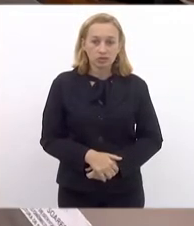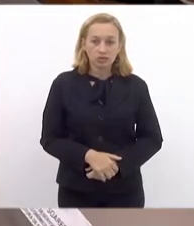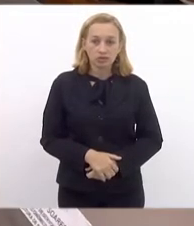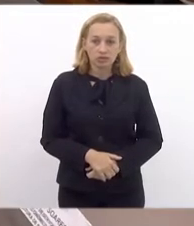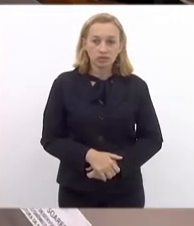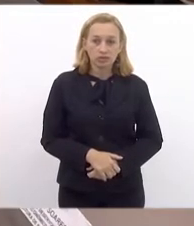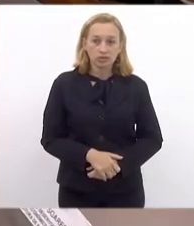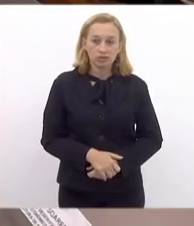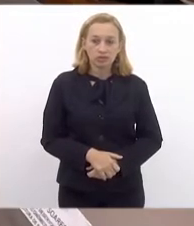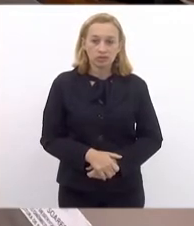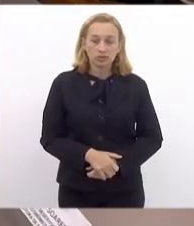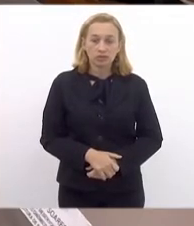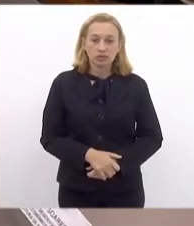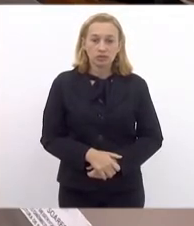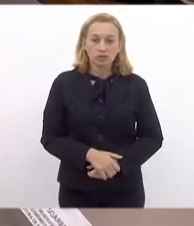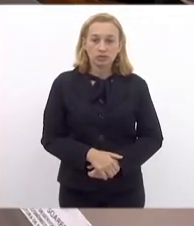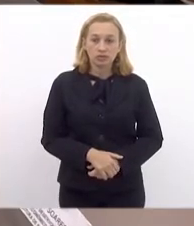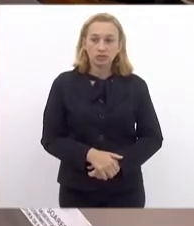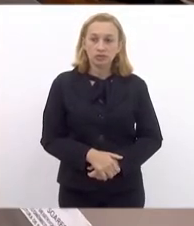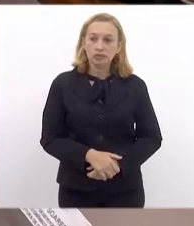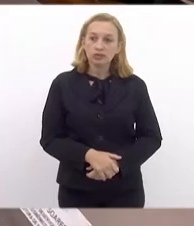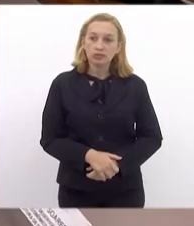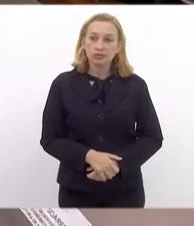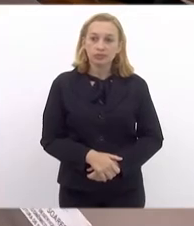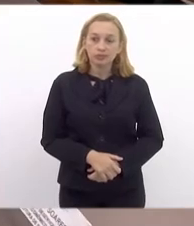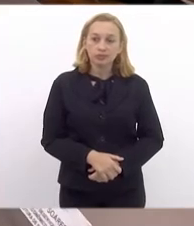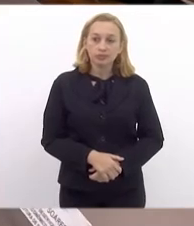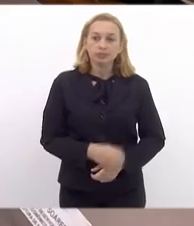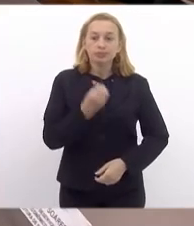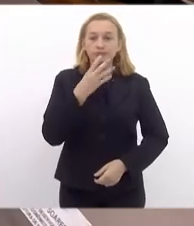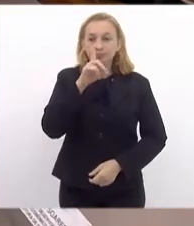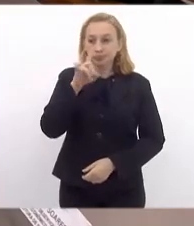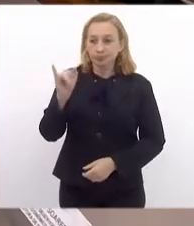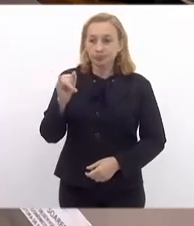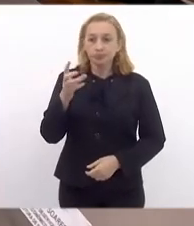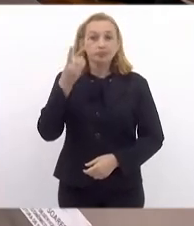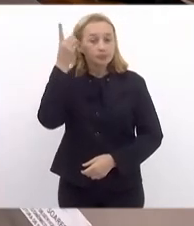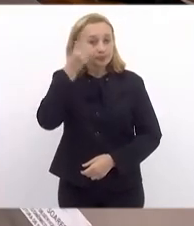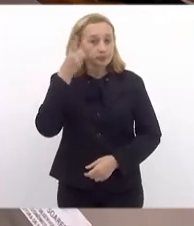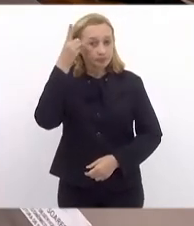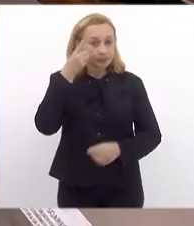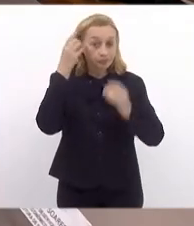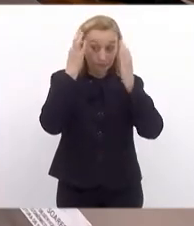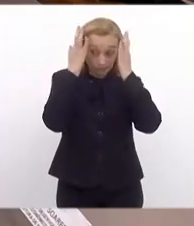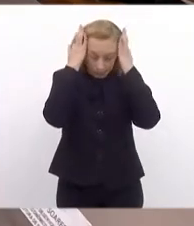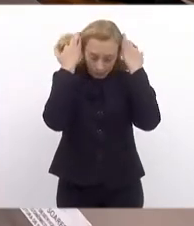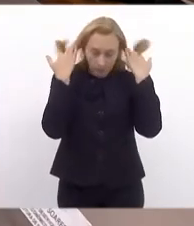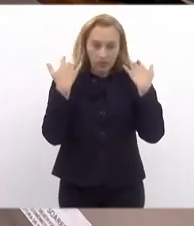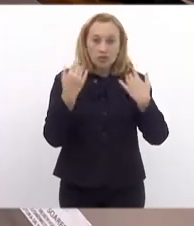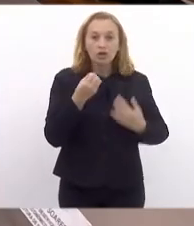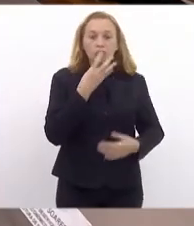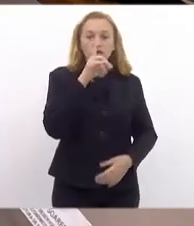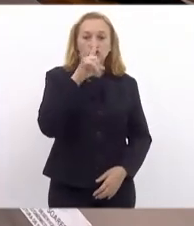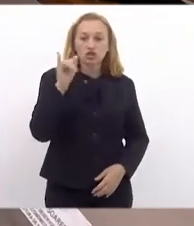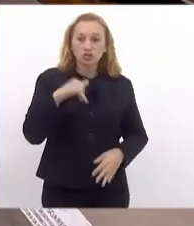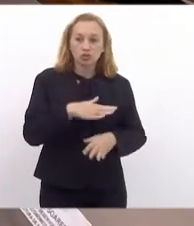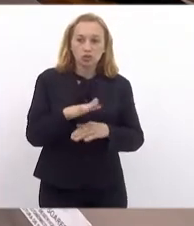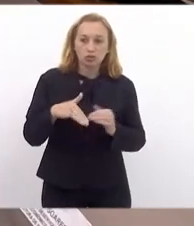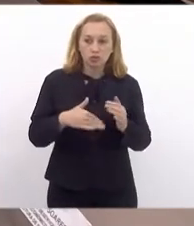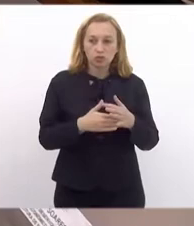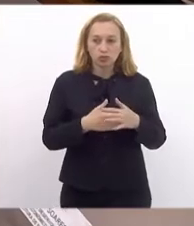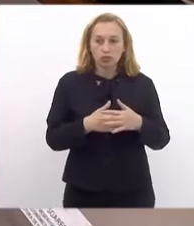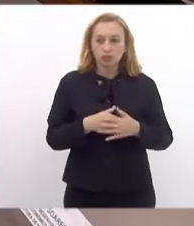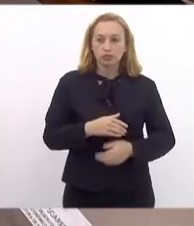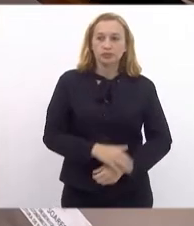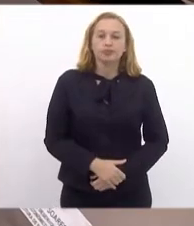e por favor Doutora Priscila Bom dia Deputado Presidente é bom dia a todos